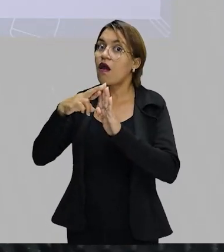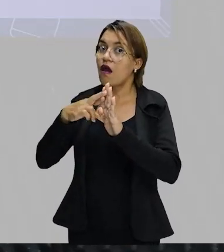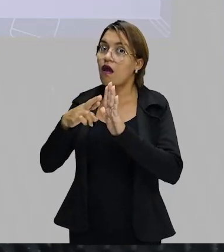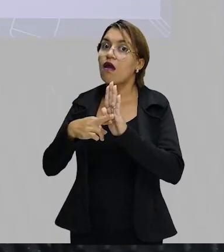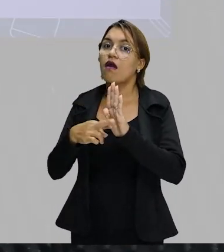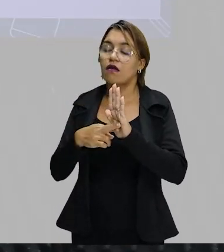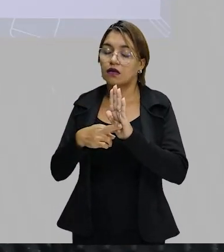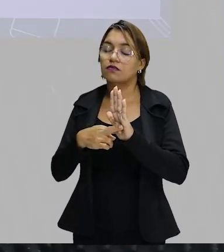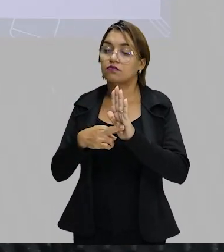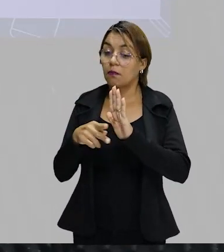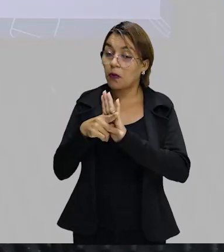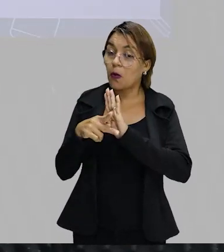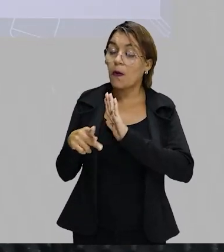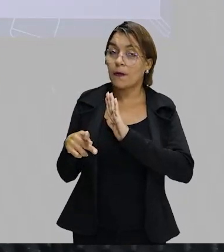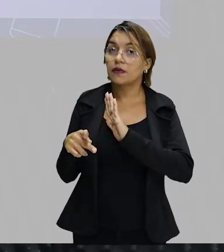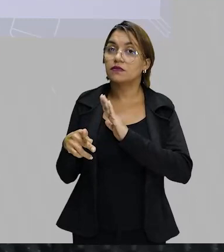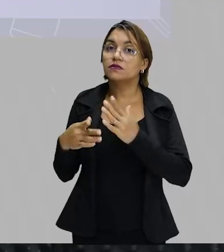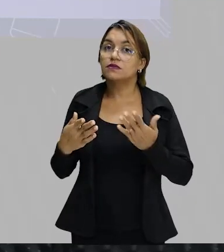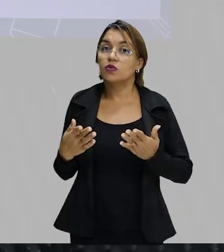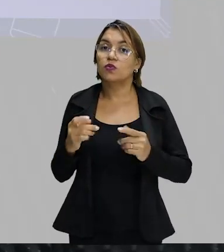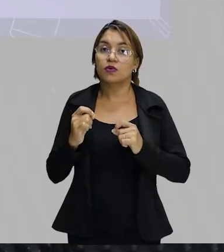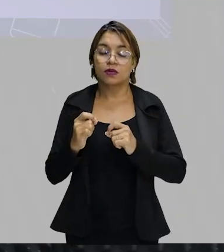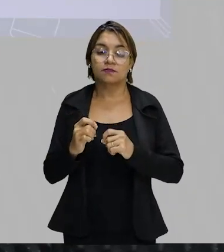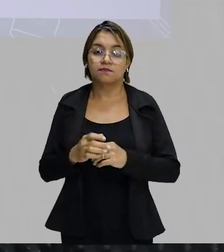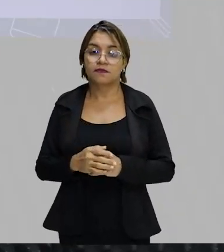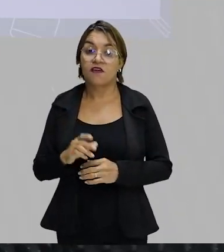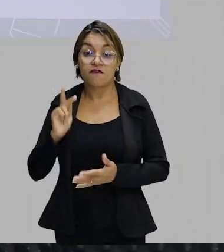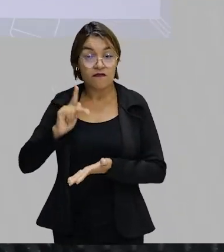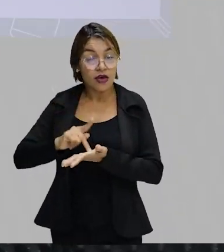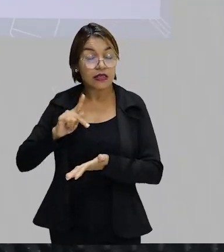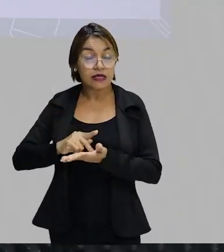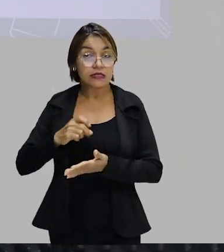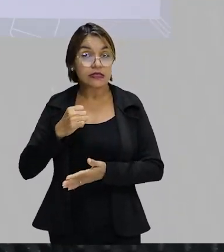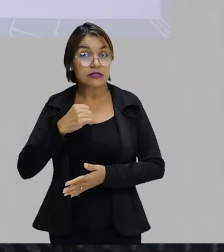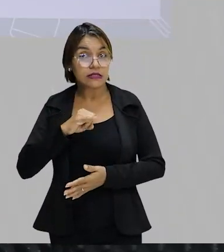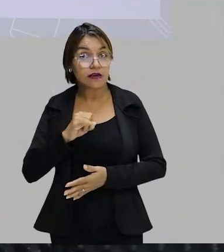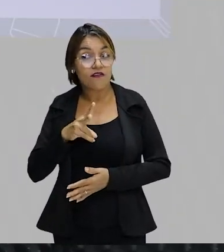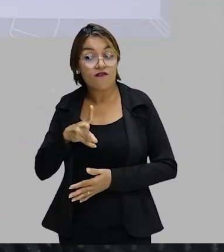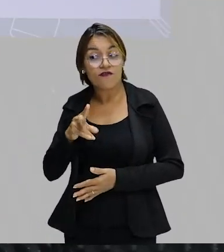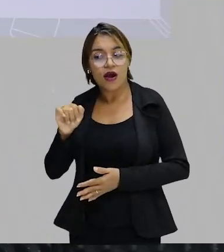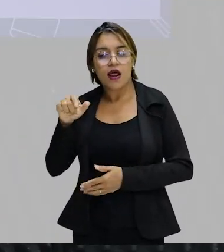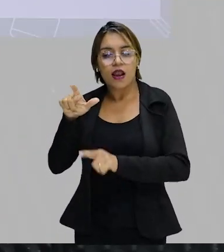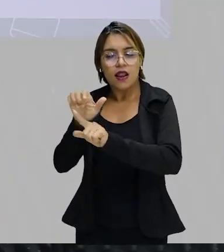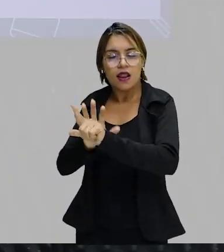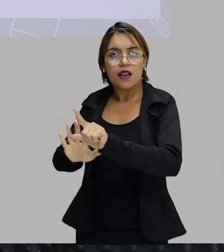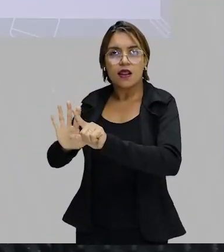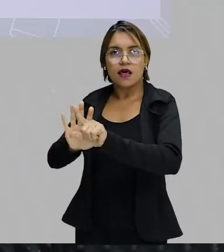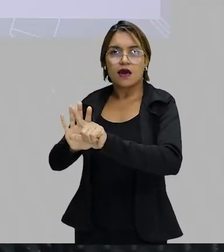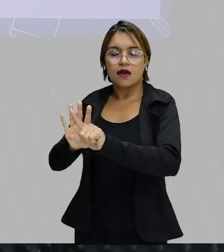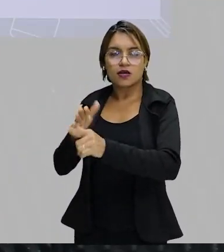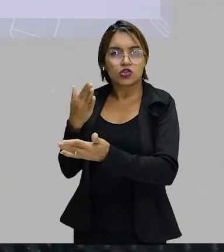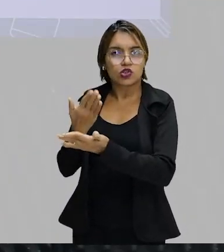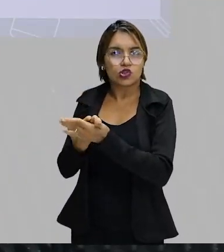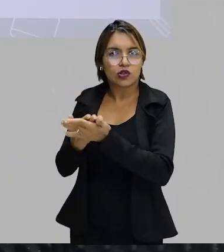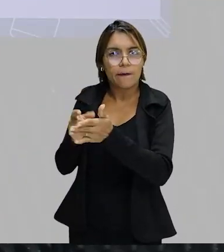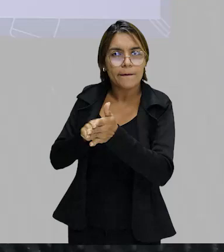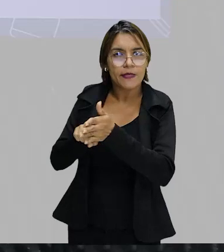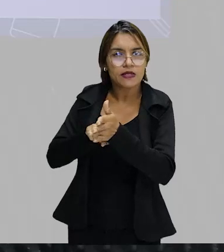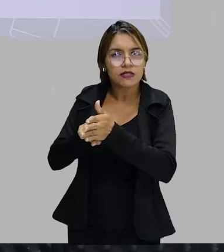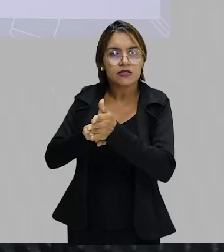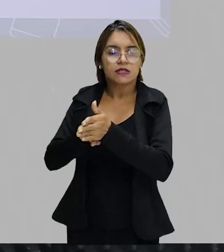versa sobre ela. Então isso já é um fato. Se você for na aula, lá também nós